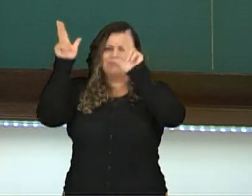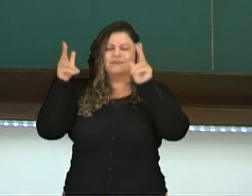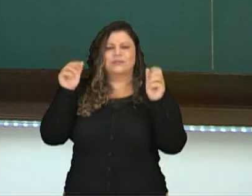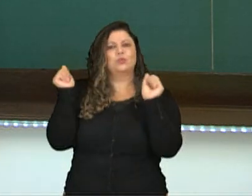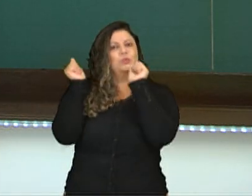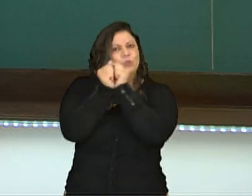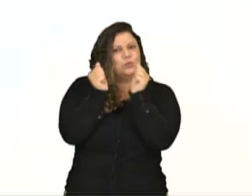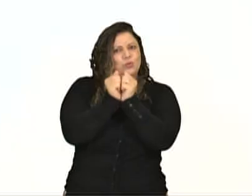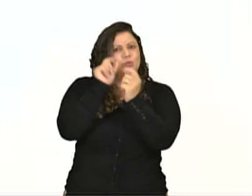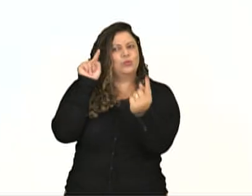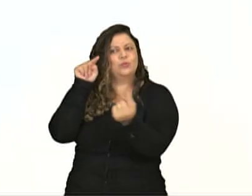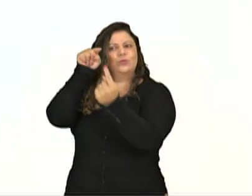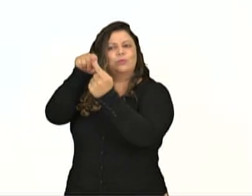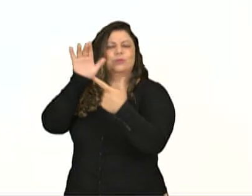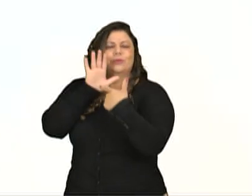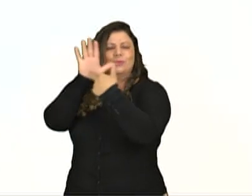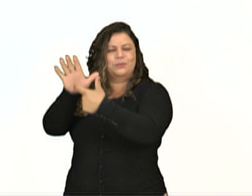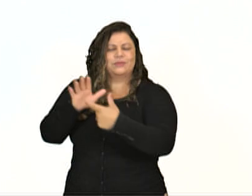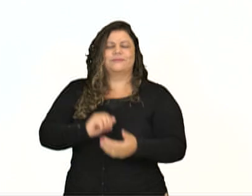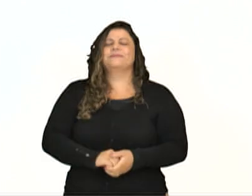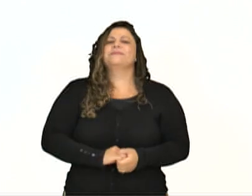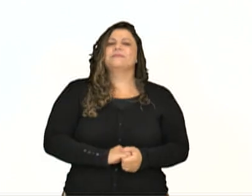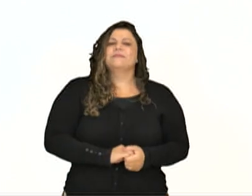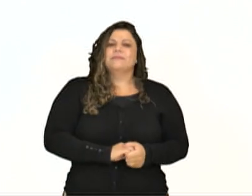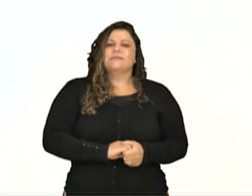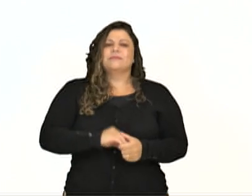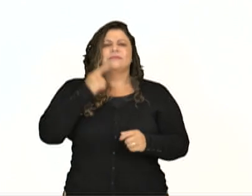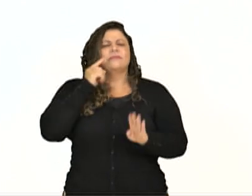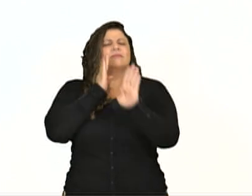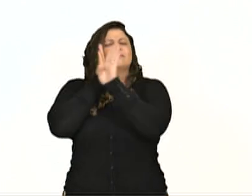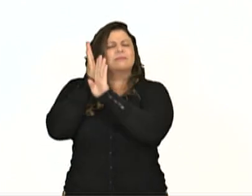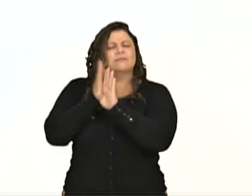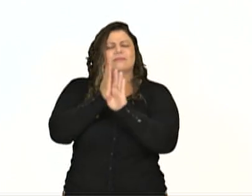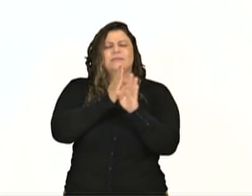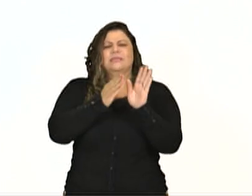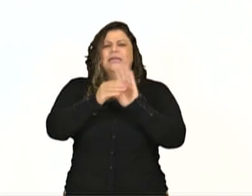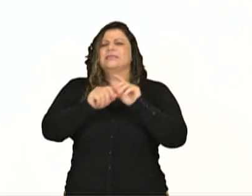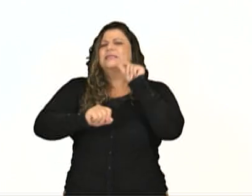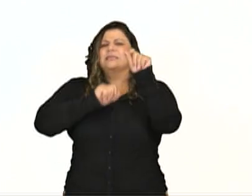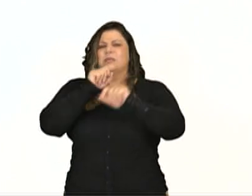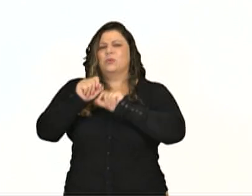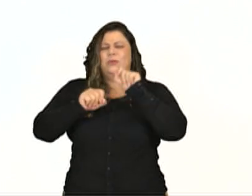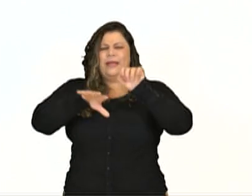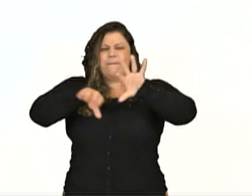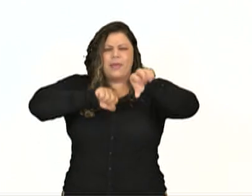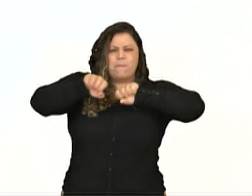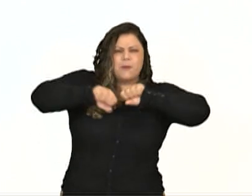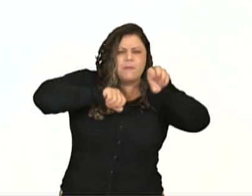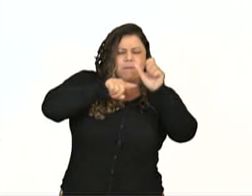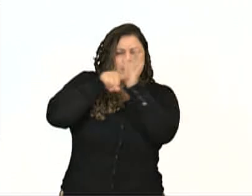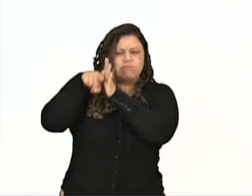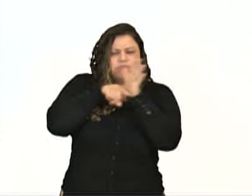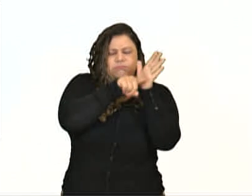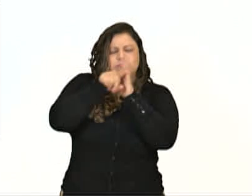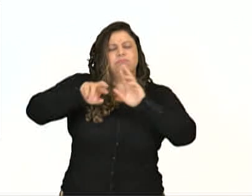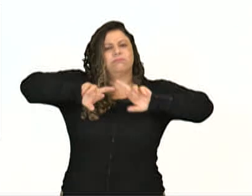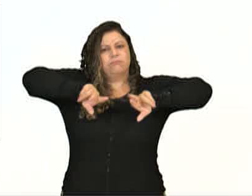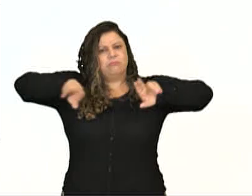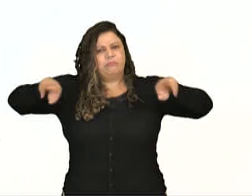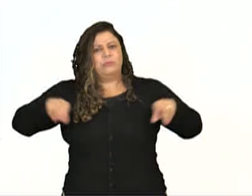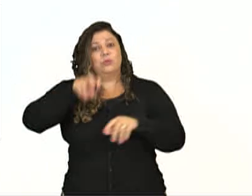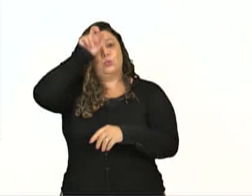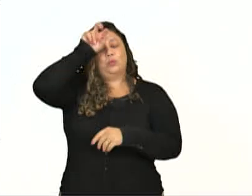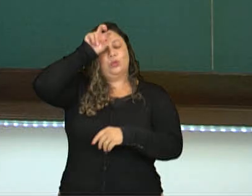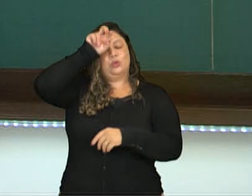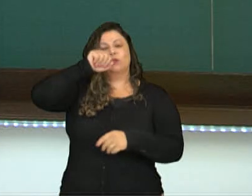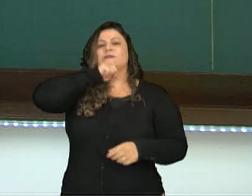aula. Reconhecer as descobertas arqueológicas e seus impactos nos estudos sobre a história do Egito Antigo. E já começa dando